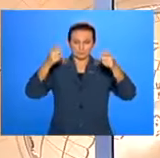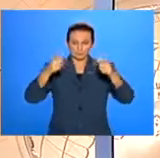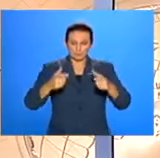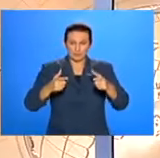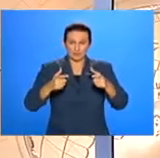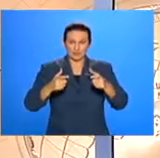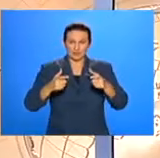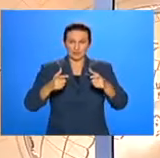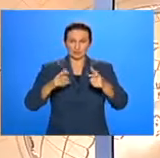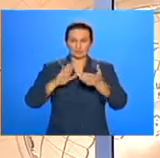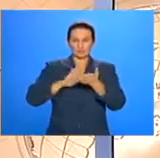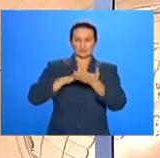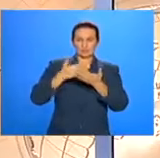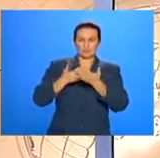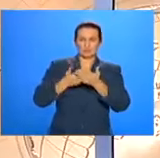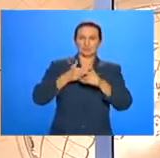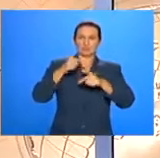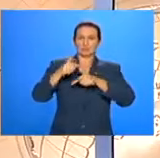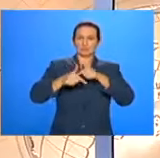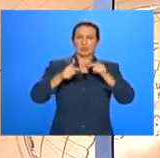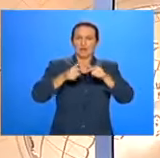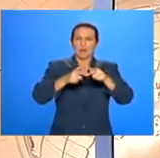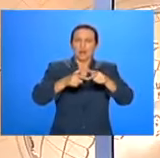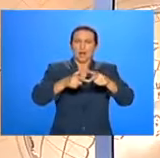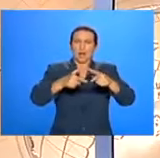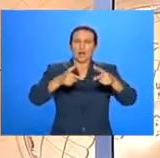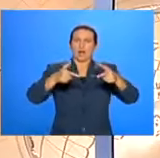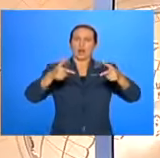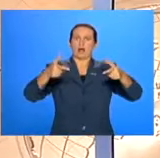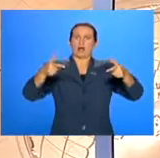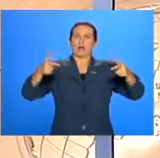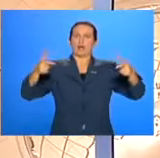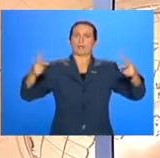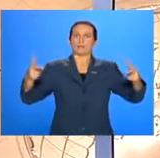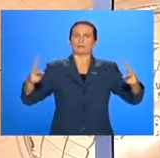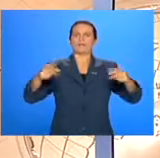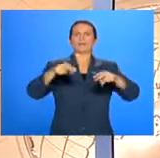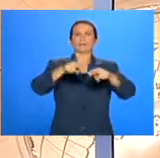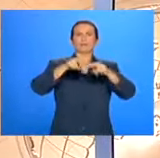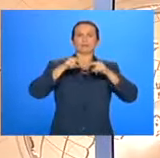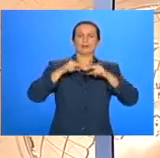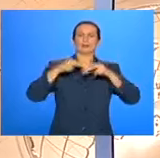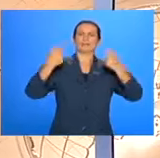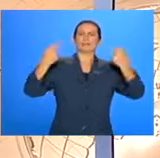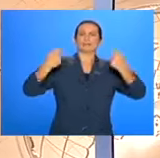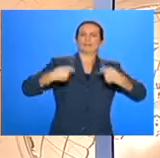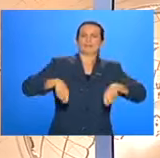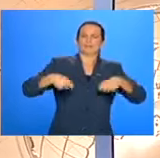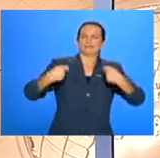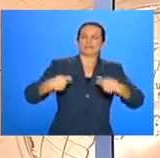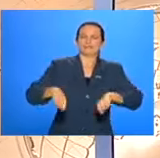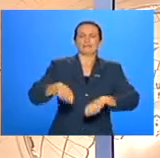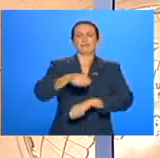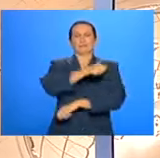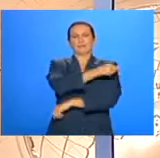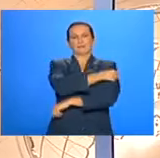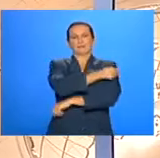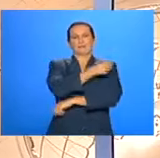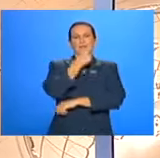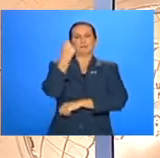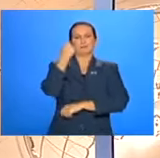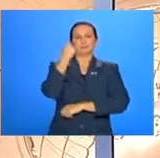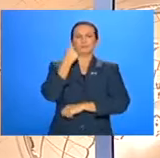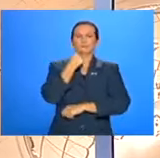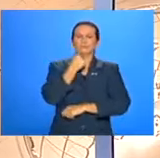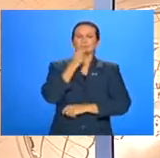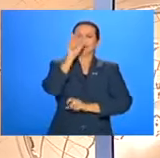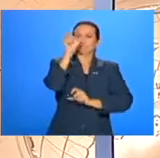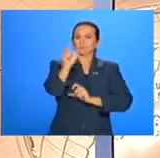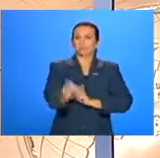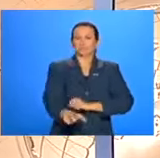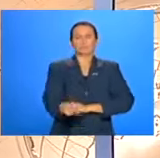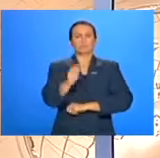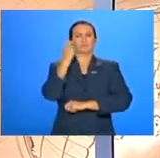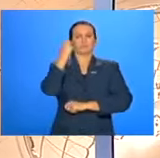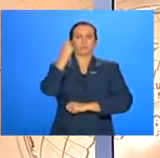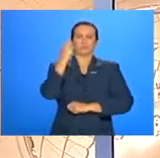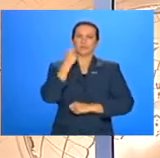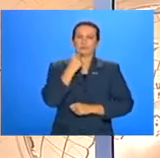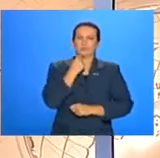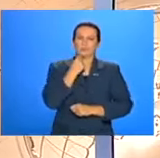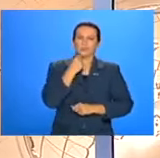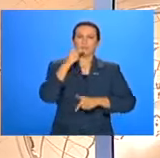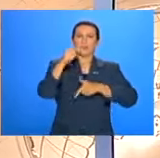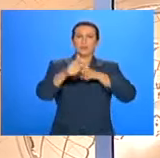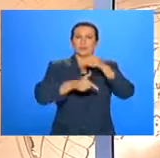foi estendido, a fim de abranger a dinâmica social da pessoa surda. Ele atua no